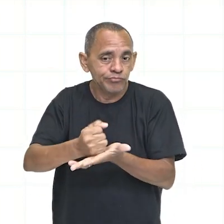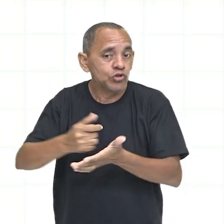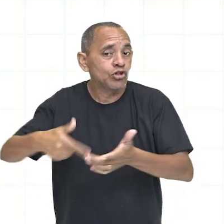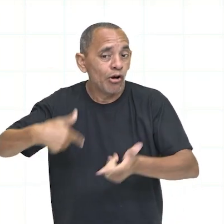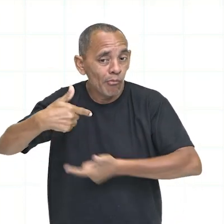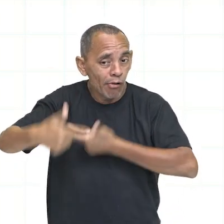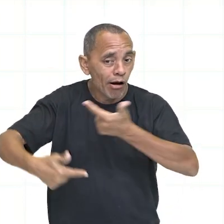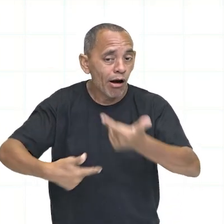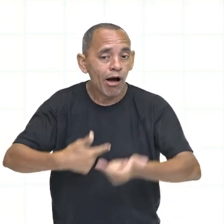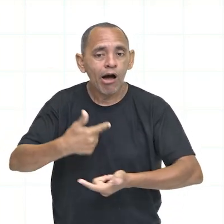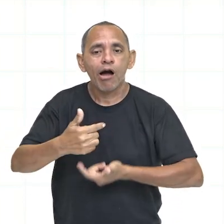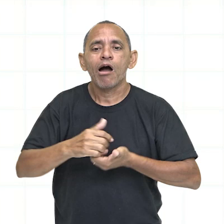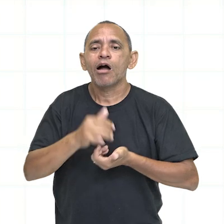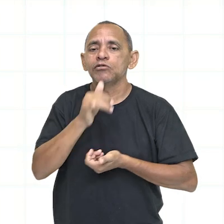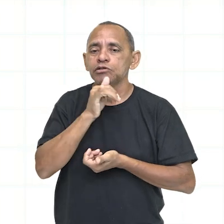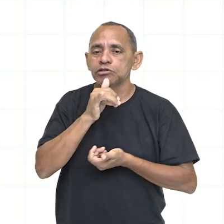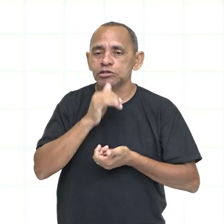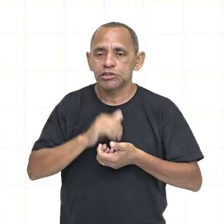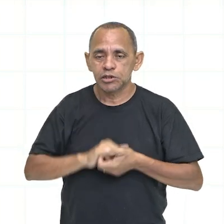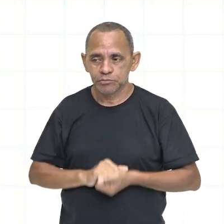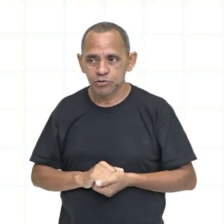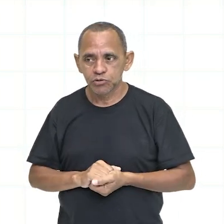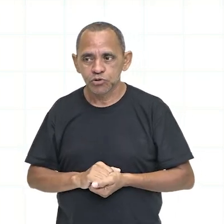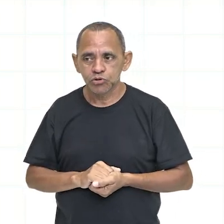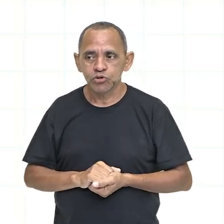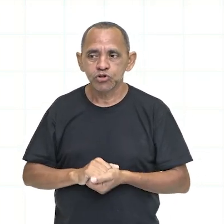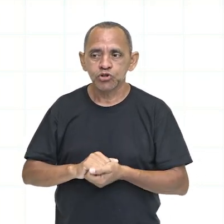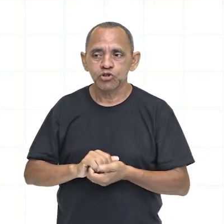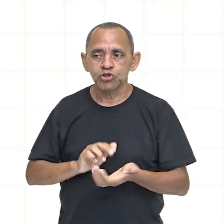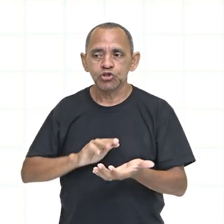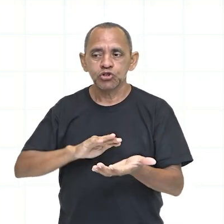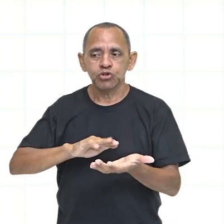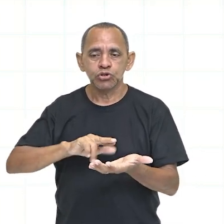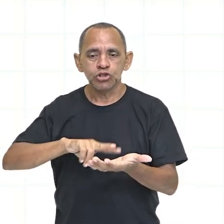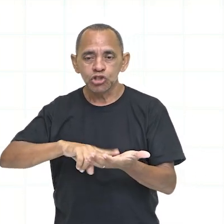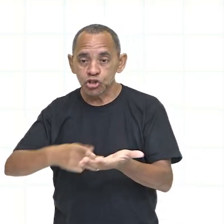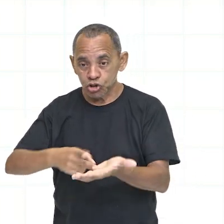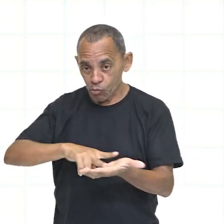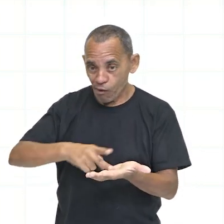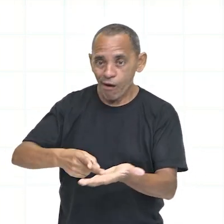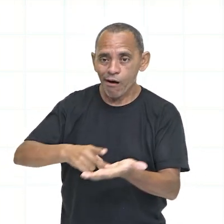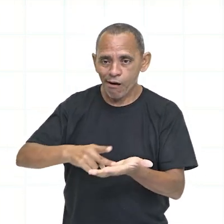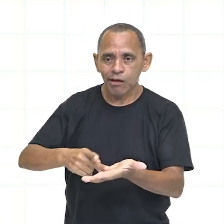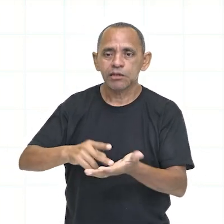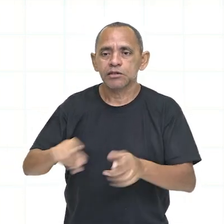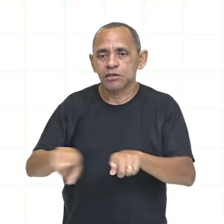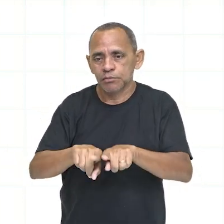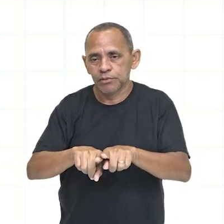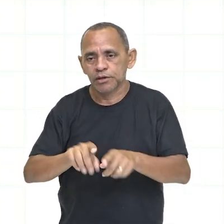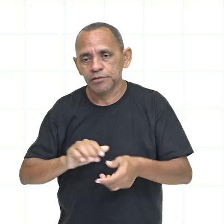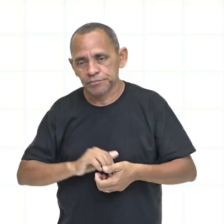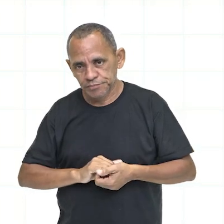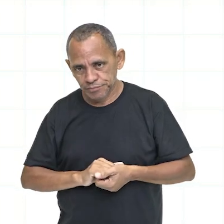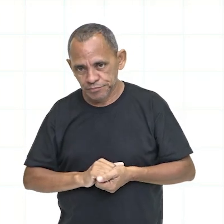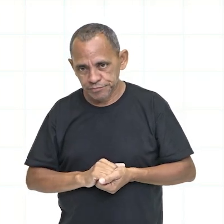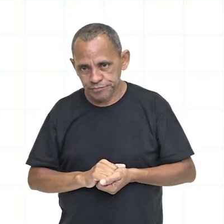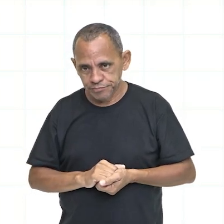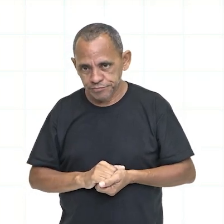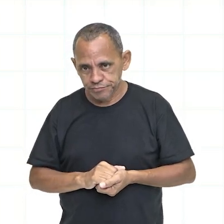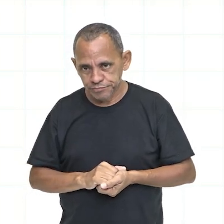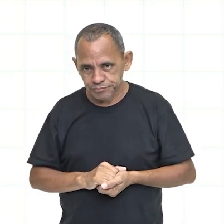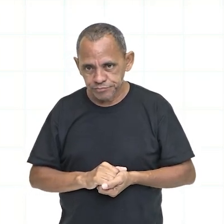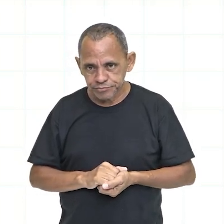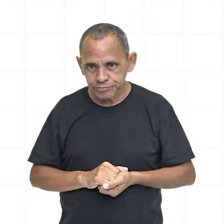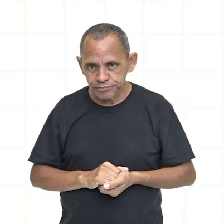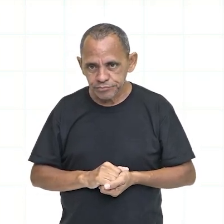Como tutora de língua, né? No caso aqui, da língua inglesa, tá certo? Então, she speaks English fluently, therefore